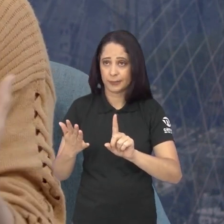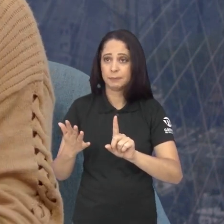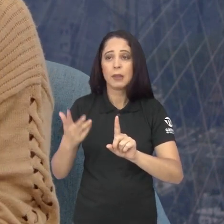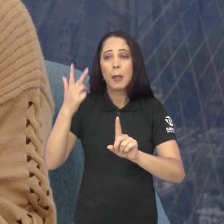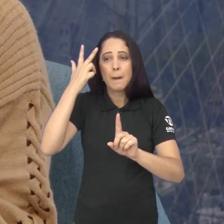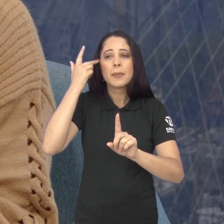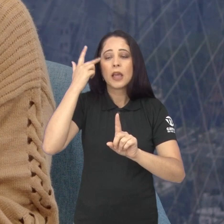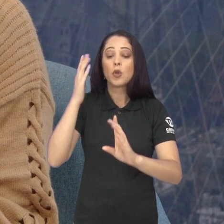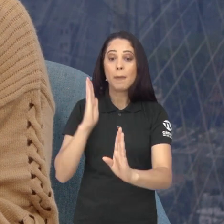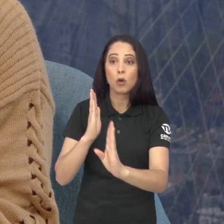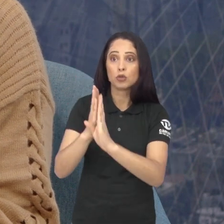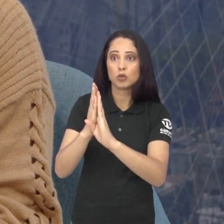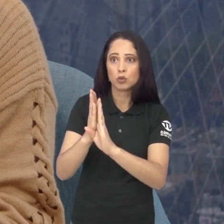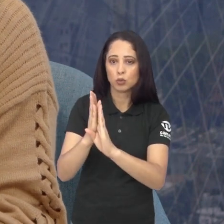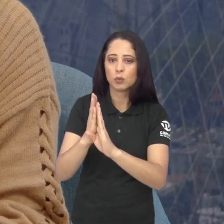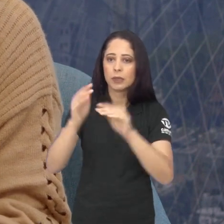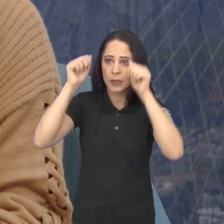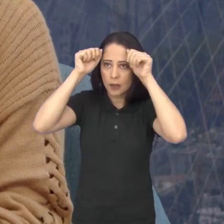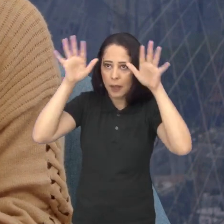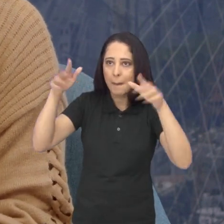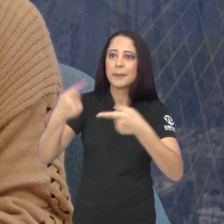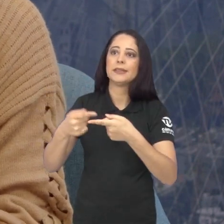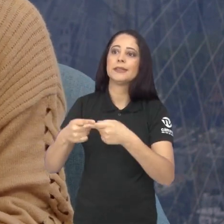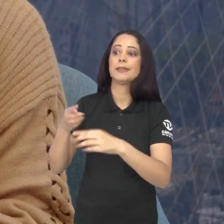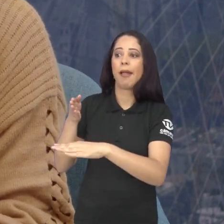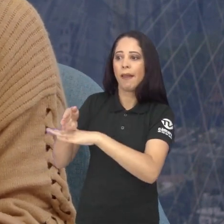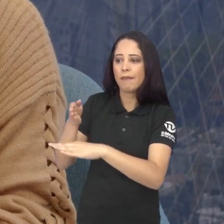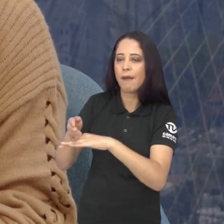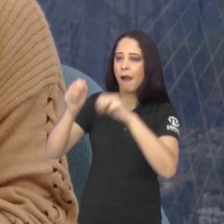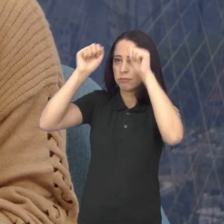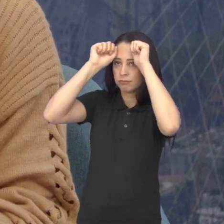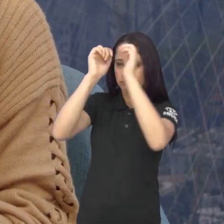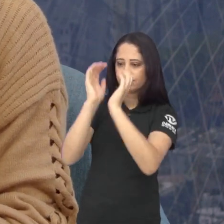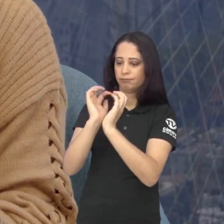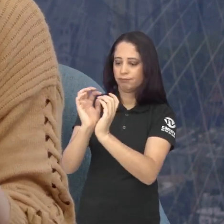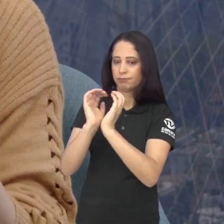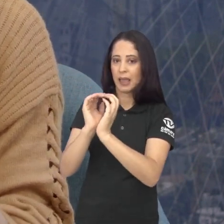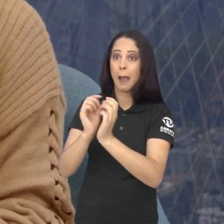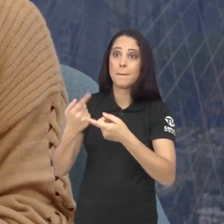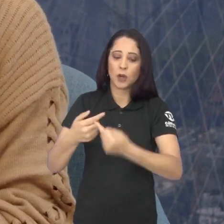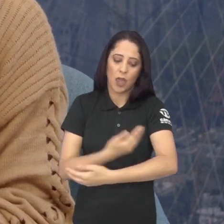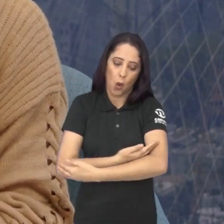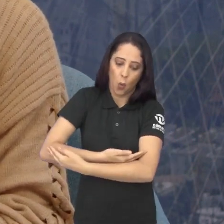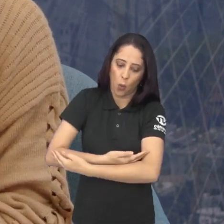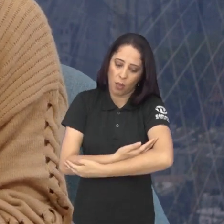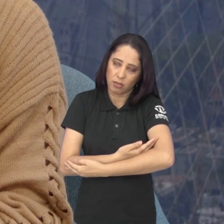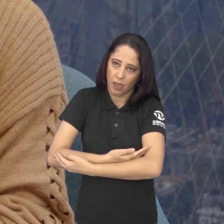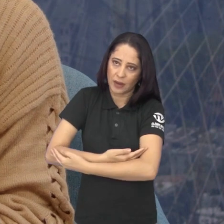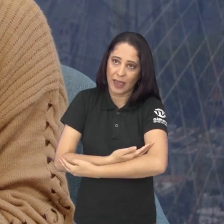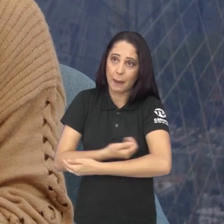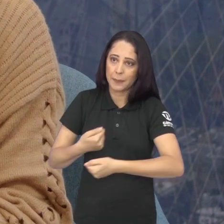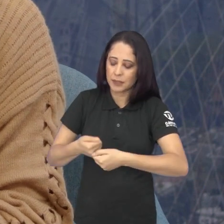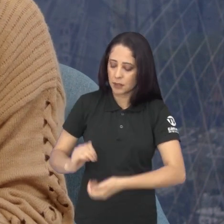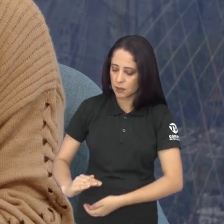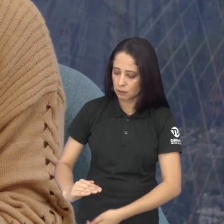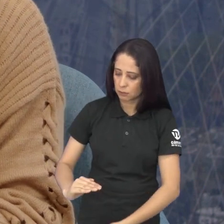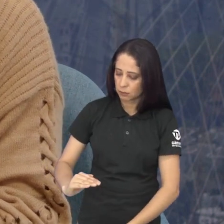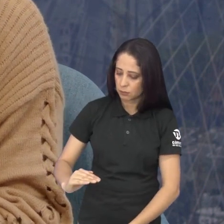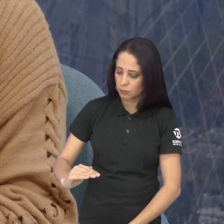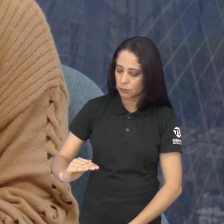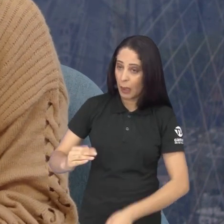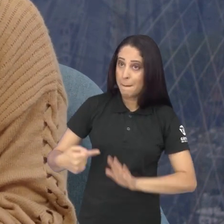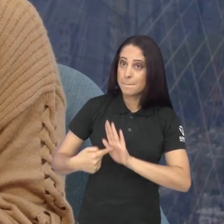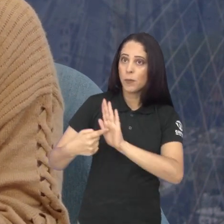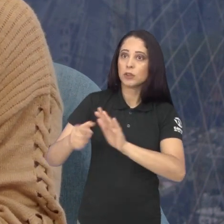mais comum de se fazer o diagnóstico, porque precisa do neurodesenvolvimento, o bebezinho precisa começar a apresentar alguns comportamentos para